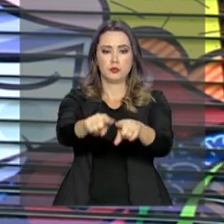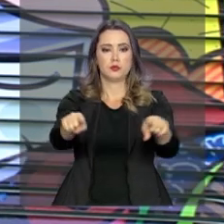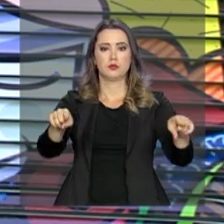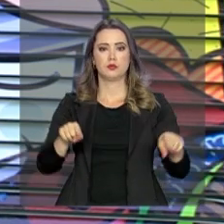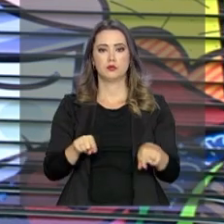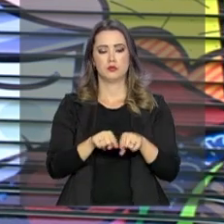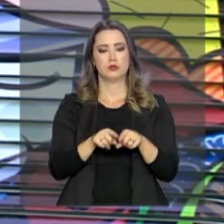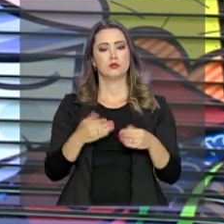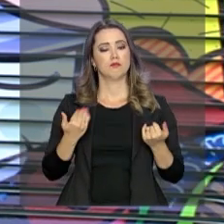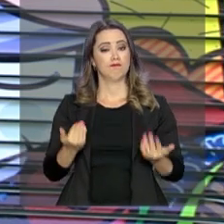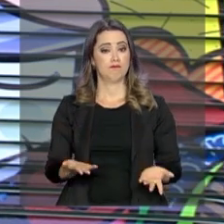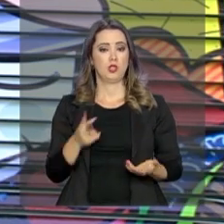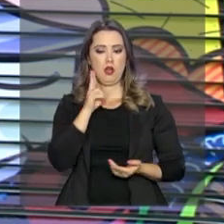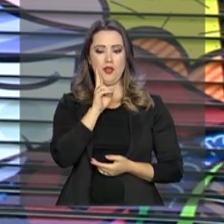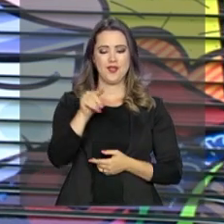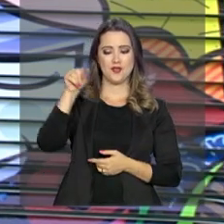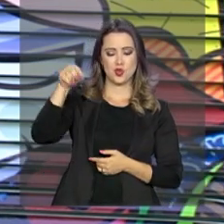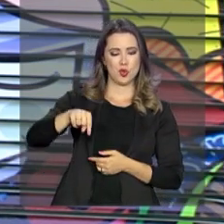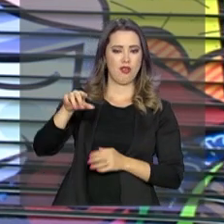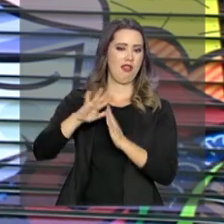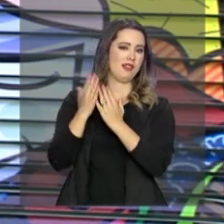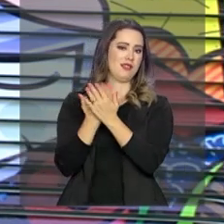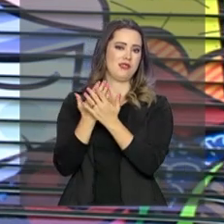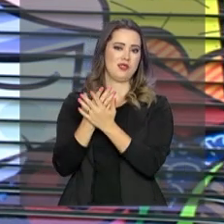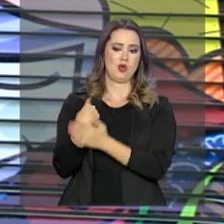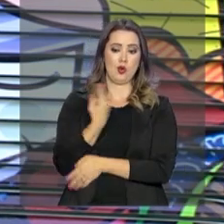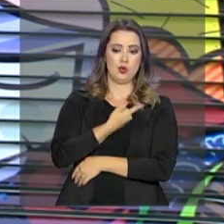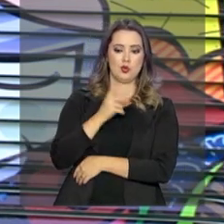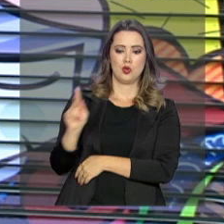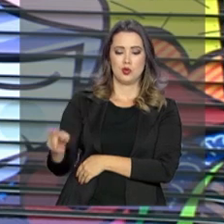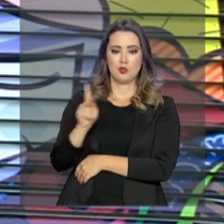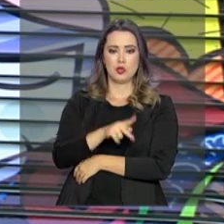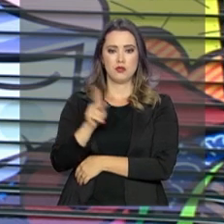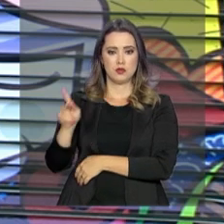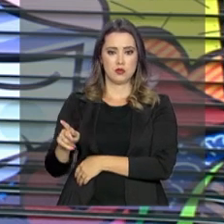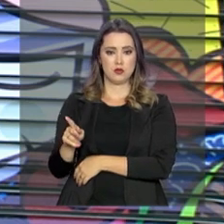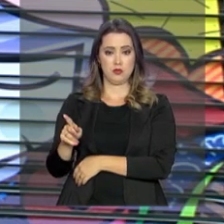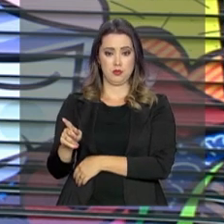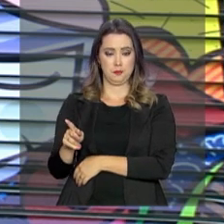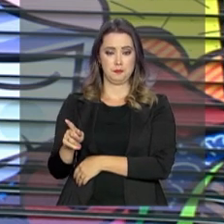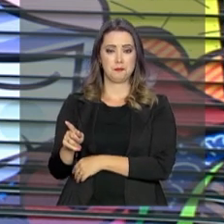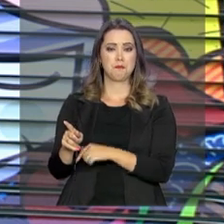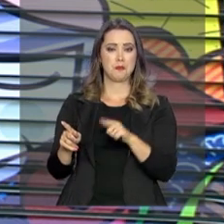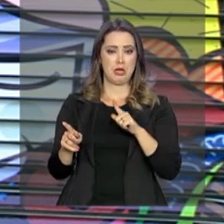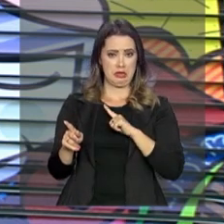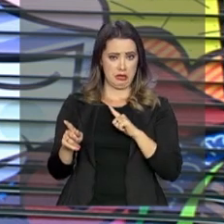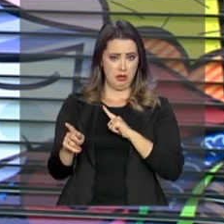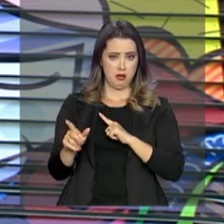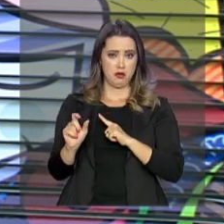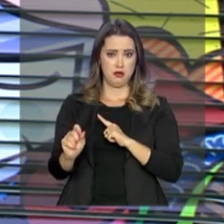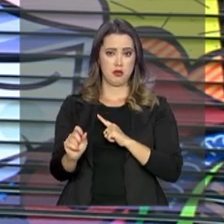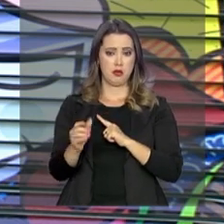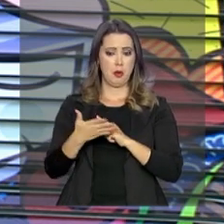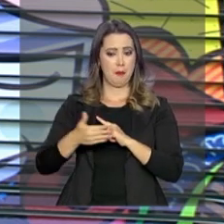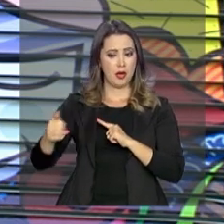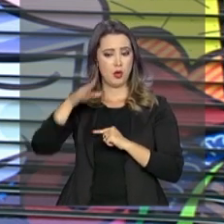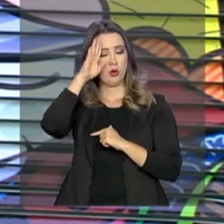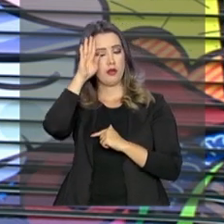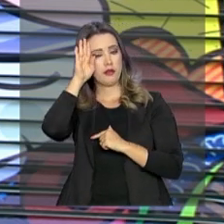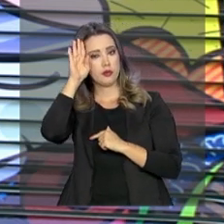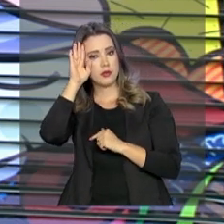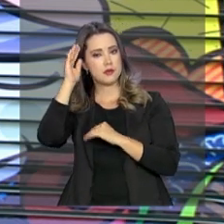aula eu vejo isso na prática nos nossos professores aqui na escola que tem uma melhor formação